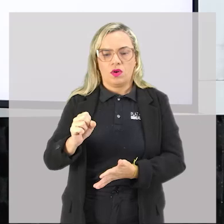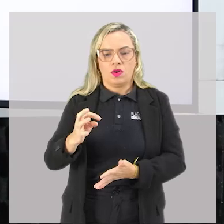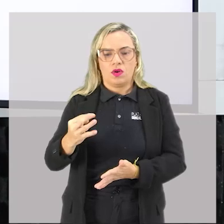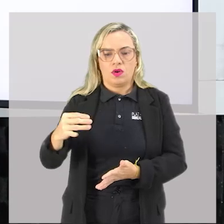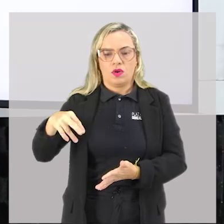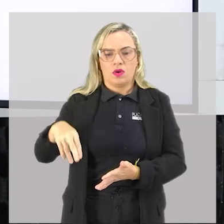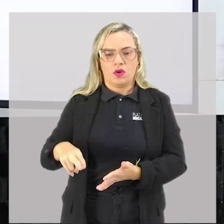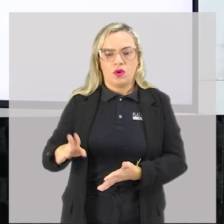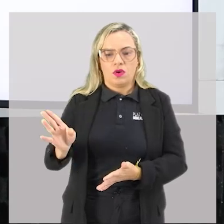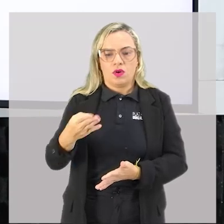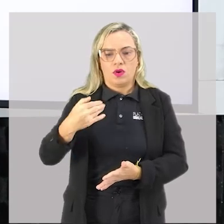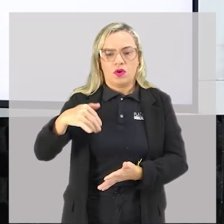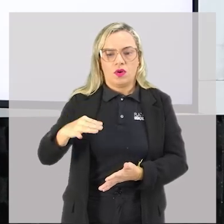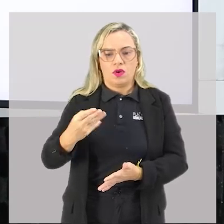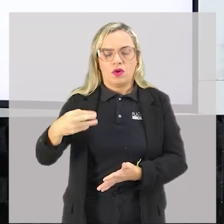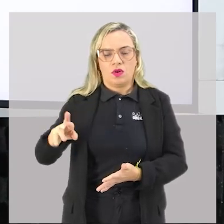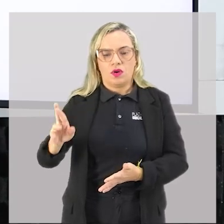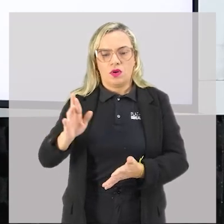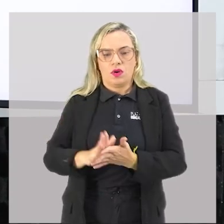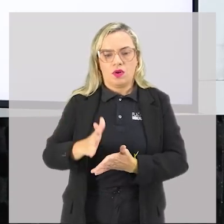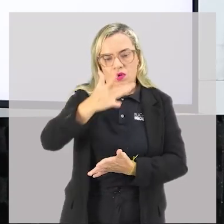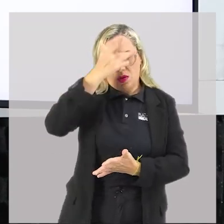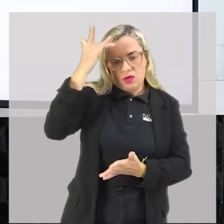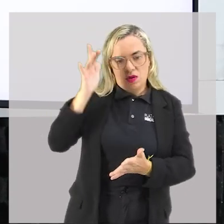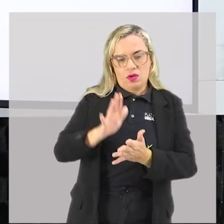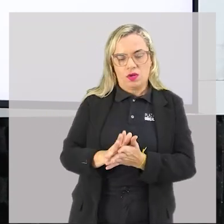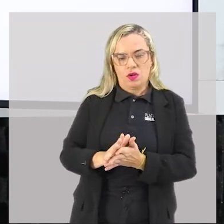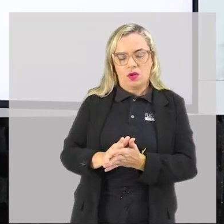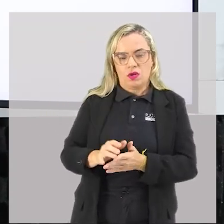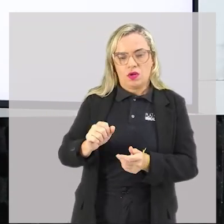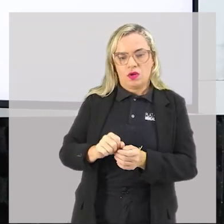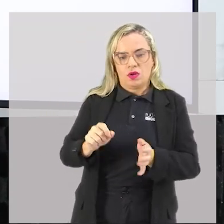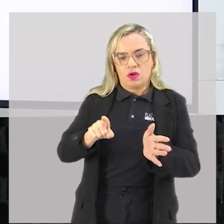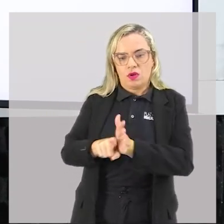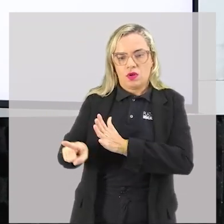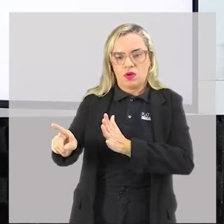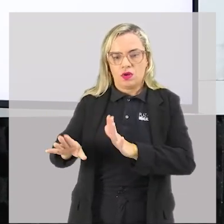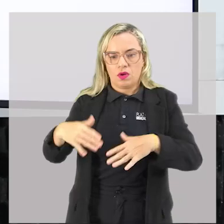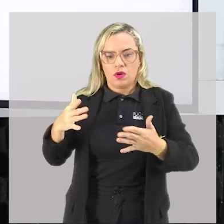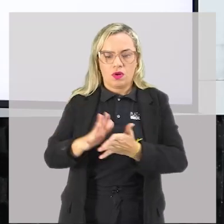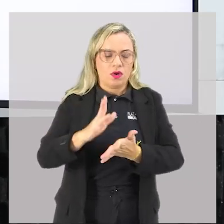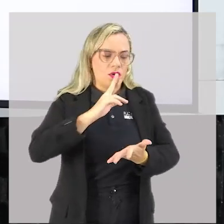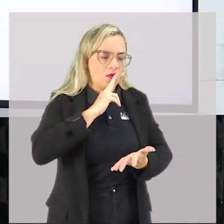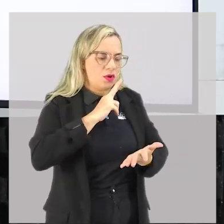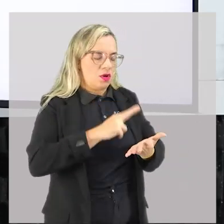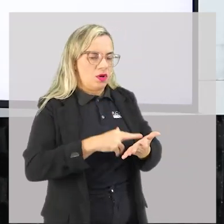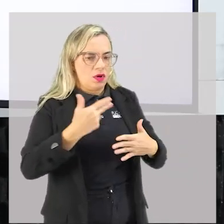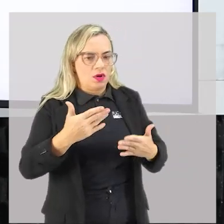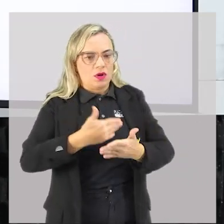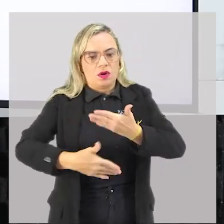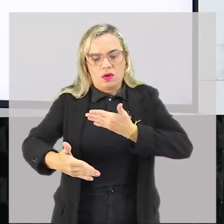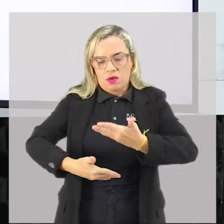I, a pessoa que fez a pergunta, e J, quem está respondendo. Então, você vê